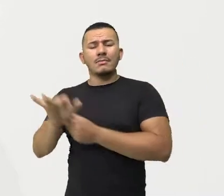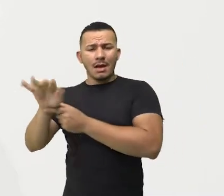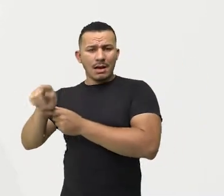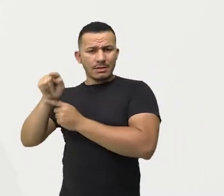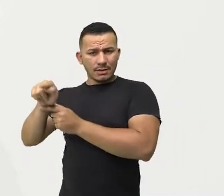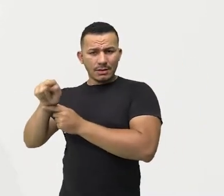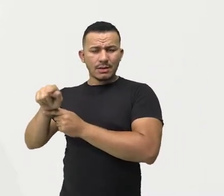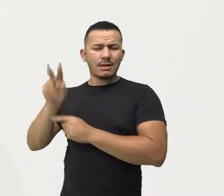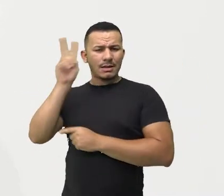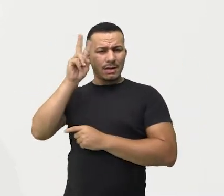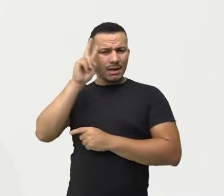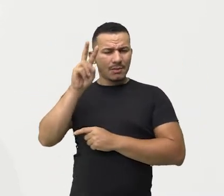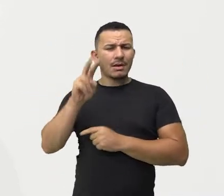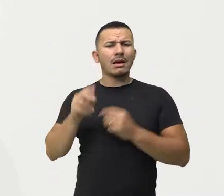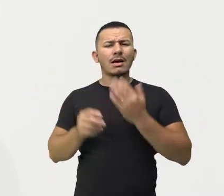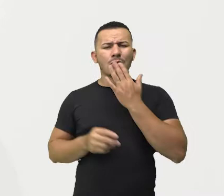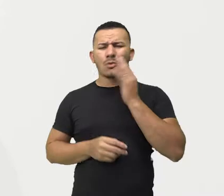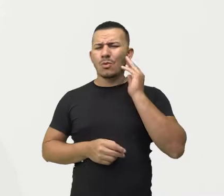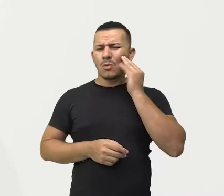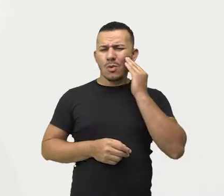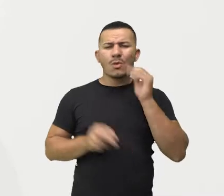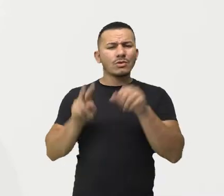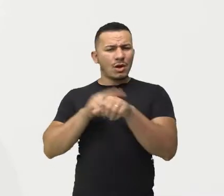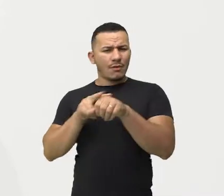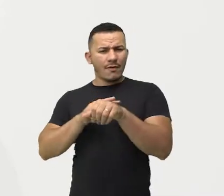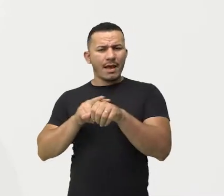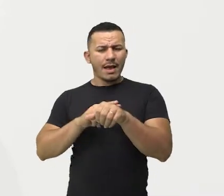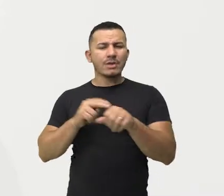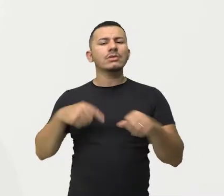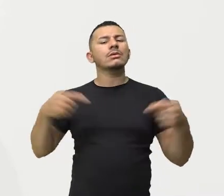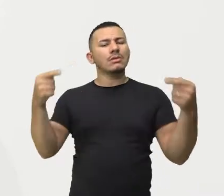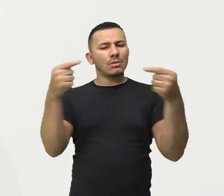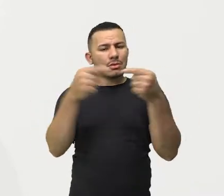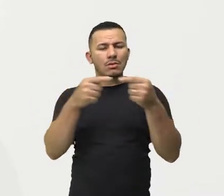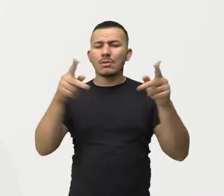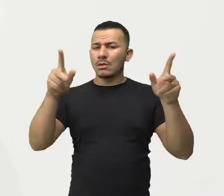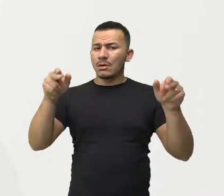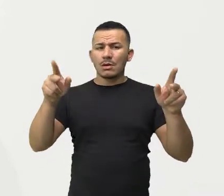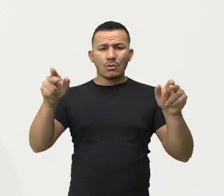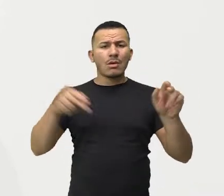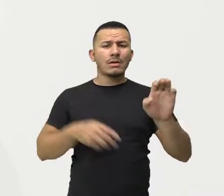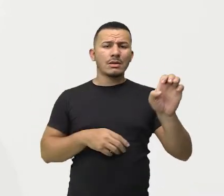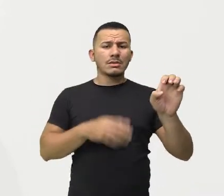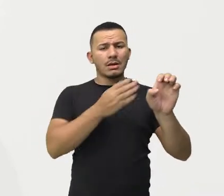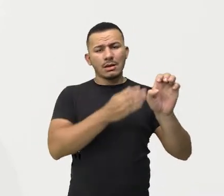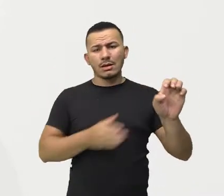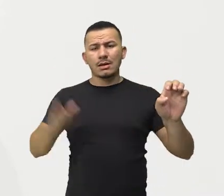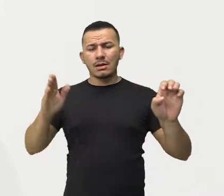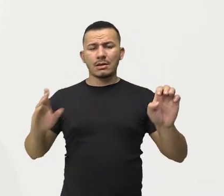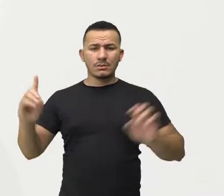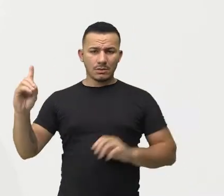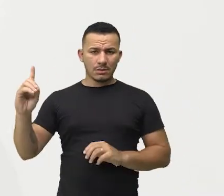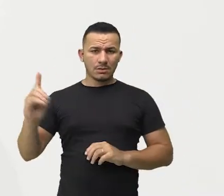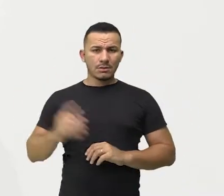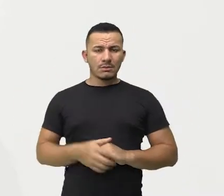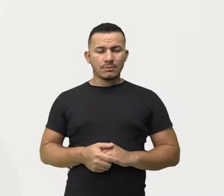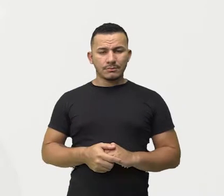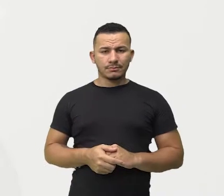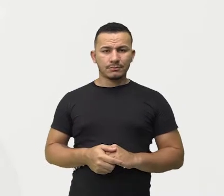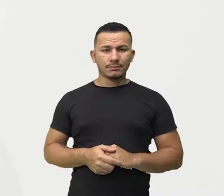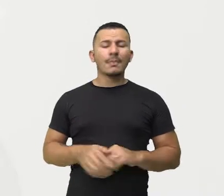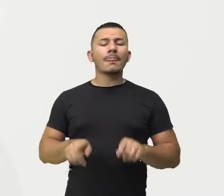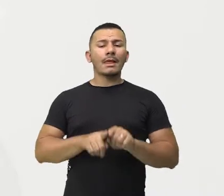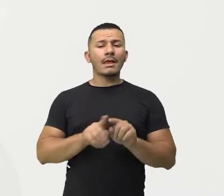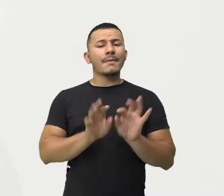direção, né? Porque eu arrastei, seguindo um mesmo sentido, da esquerda para a direita, e a